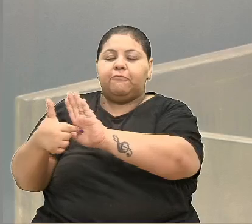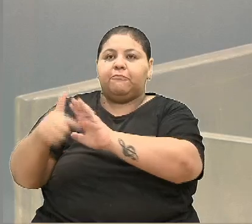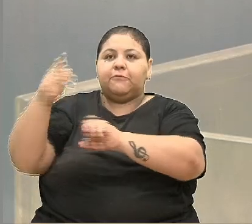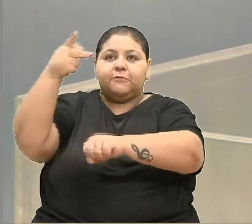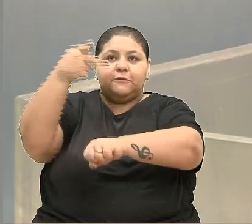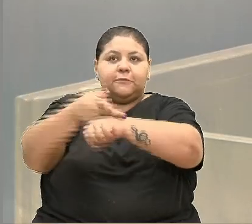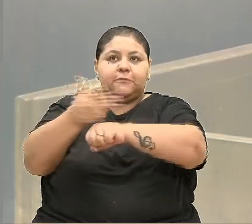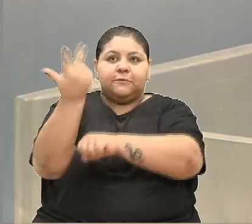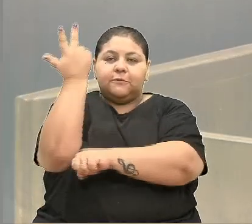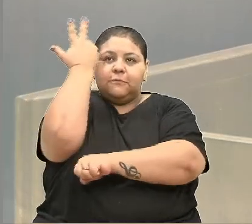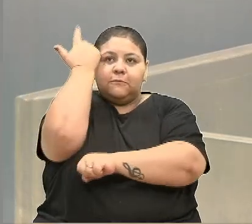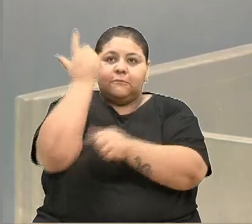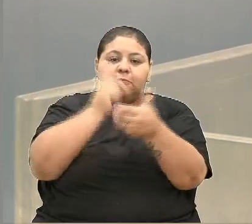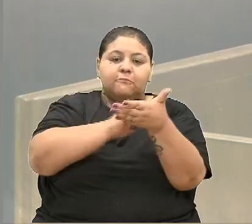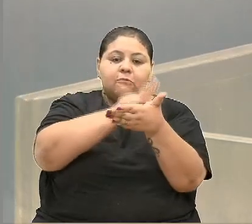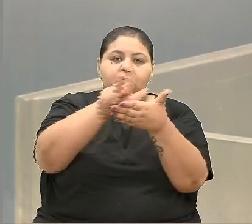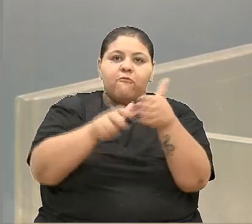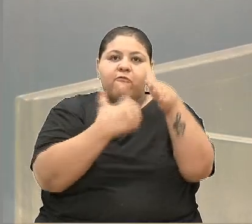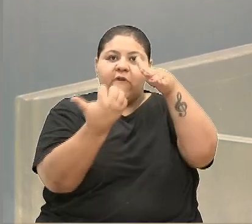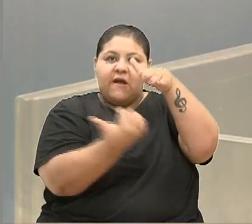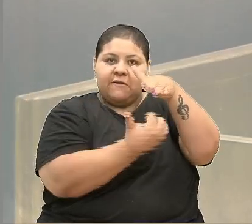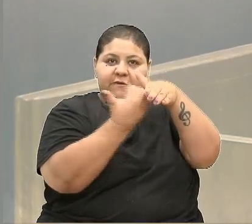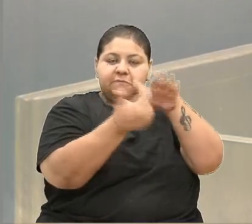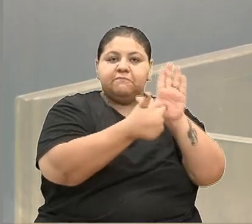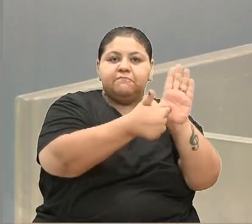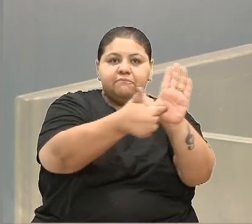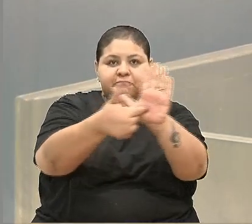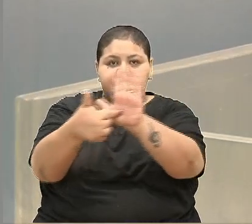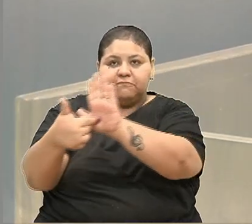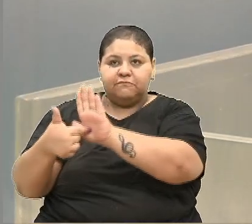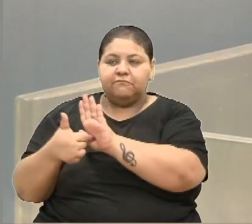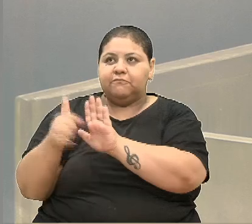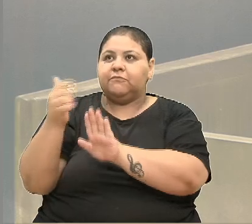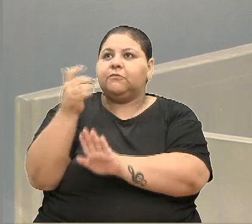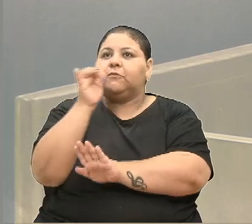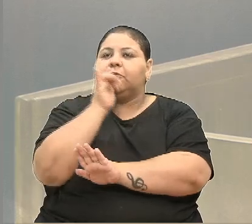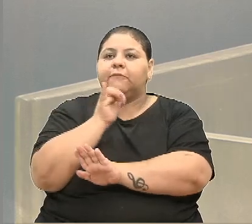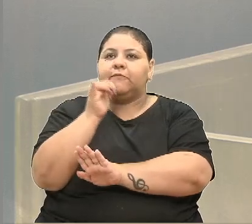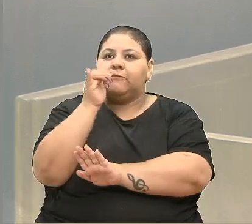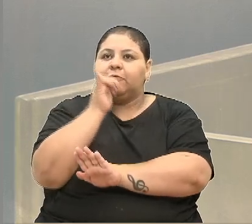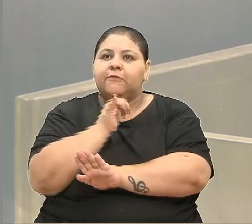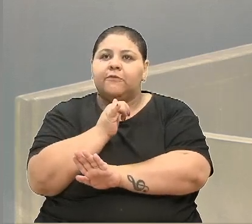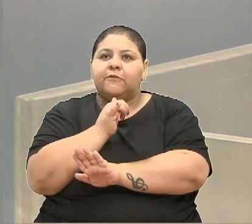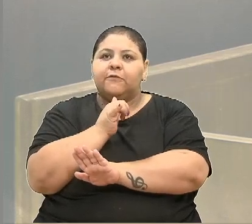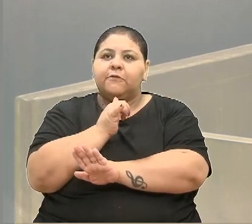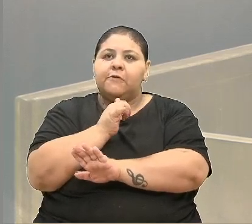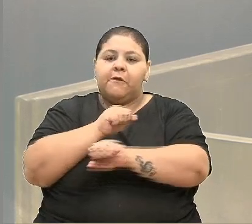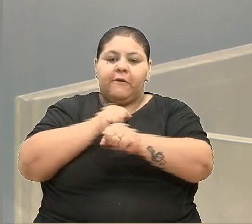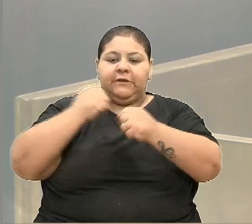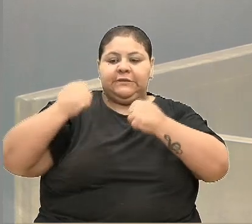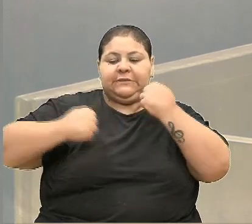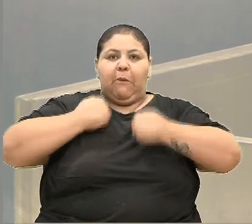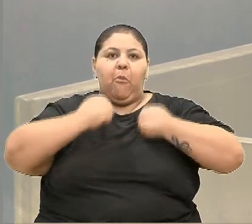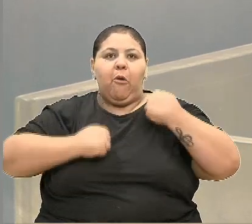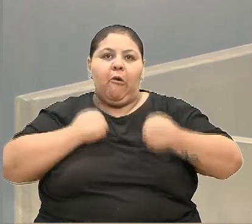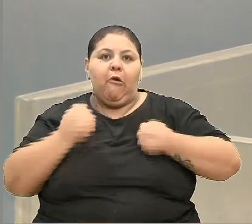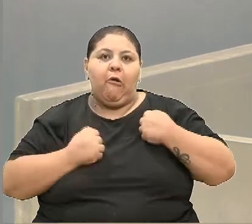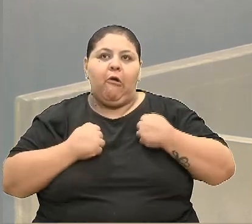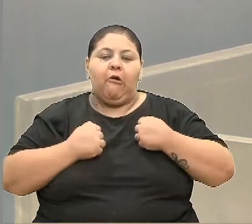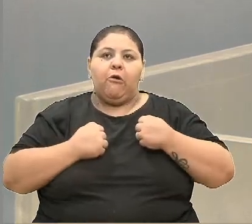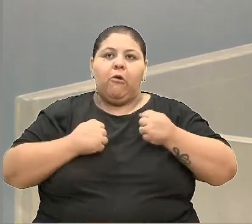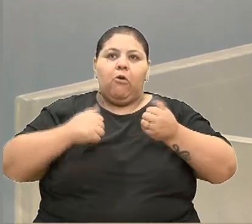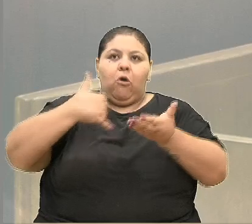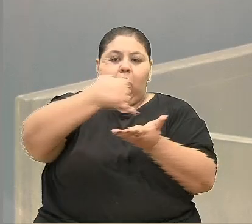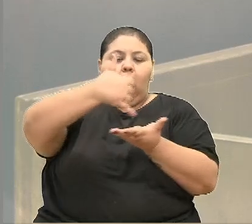naturais, várias empresas expondo produtos naturais, desde, por exemplo, sabonetes, óleos